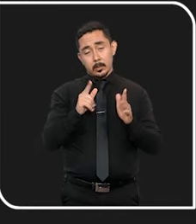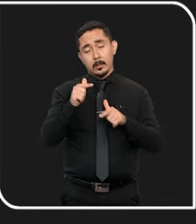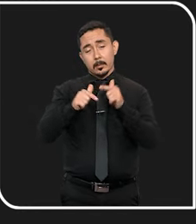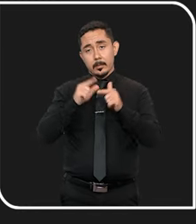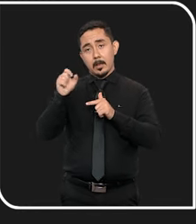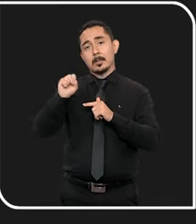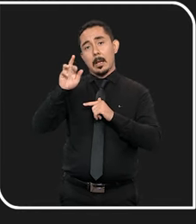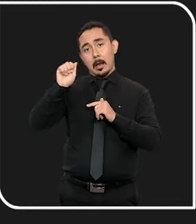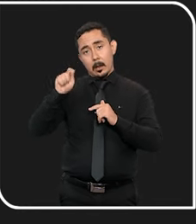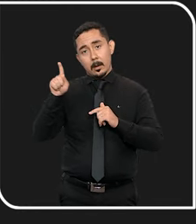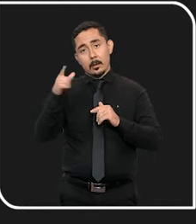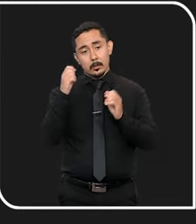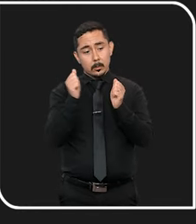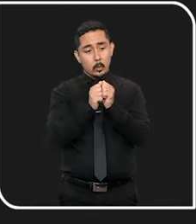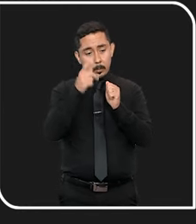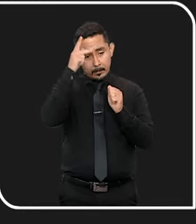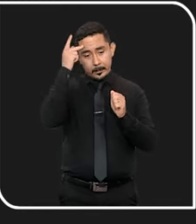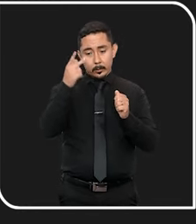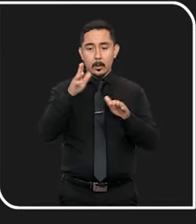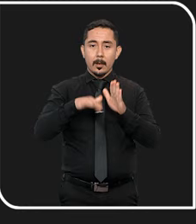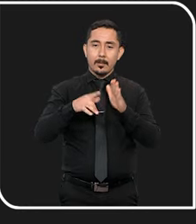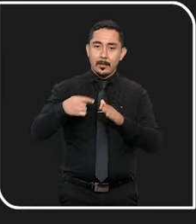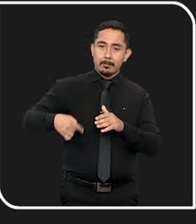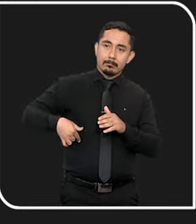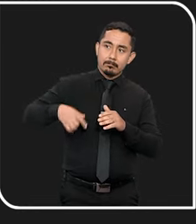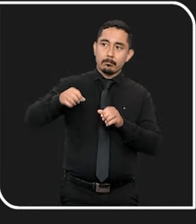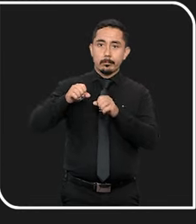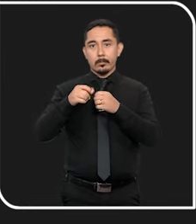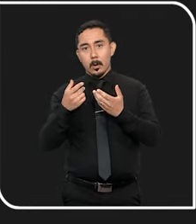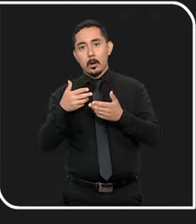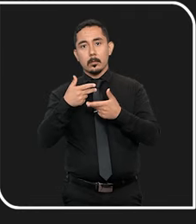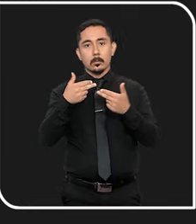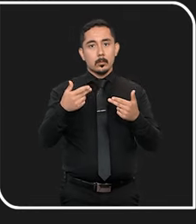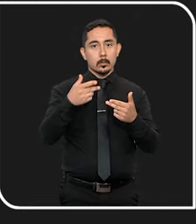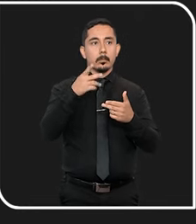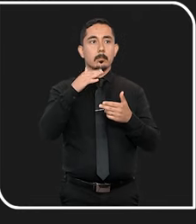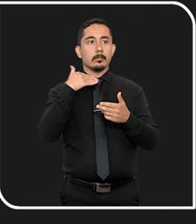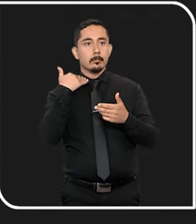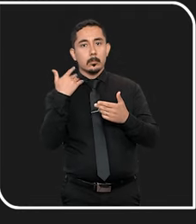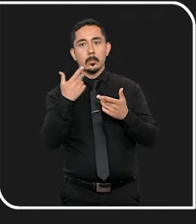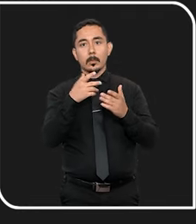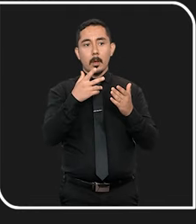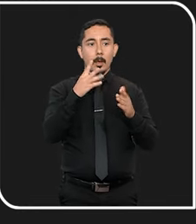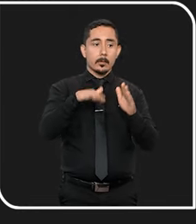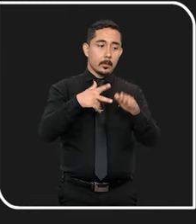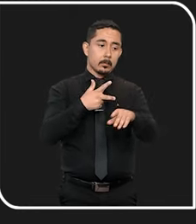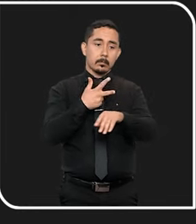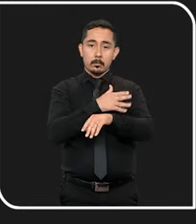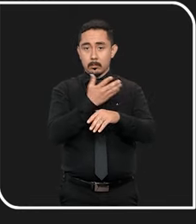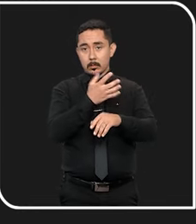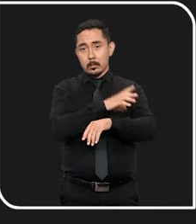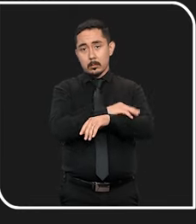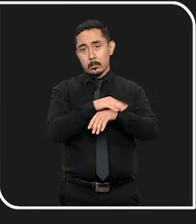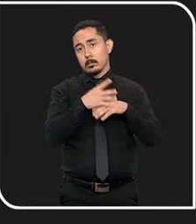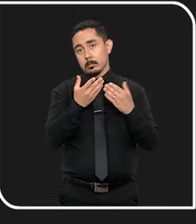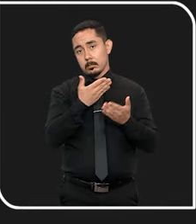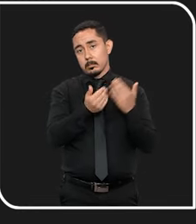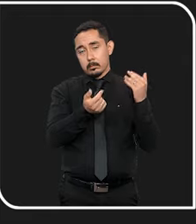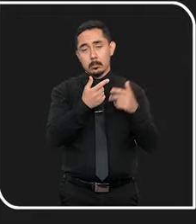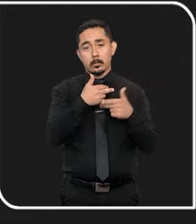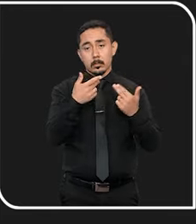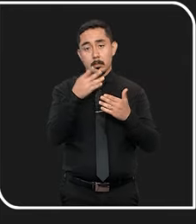cheque na área de lesão medular então assim com pessoas paraplégicas tetraplégicas pessoas com amputações então pessoas com